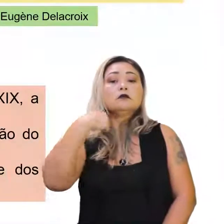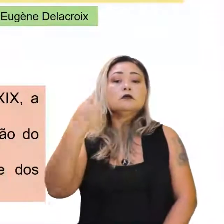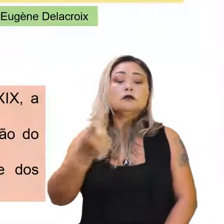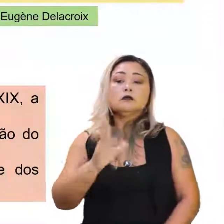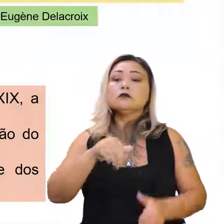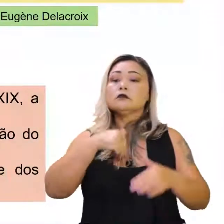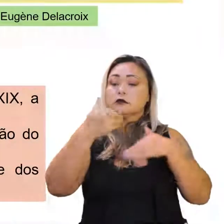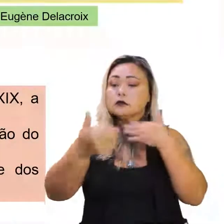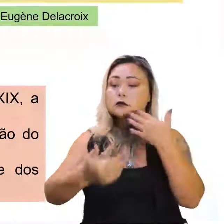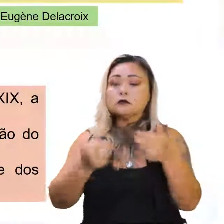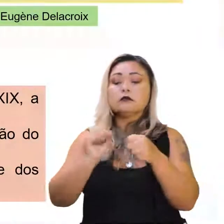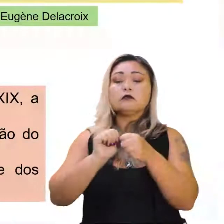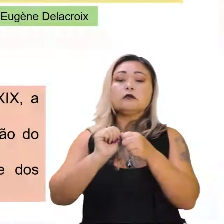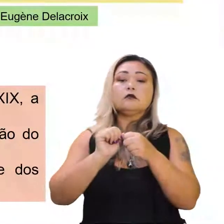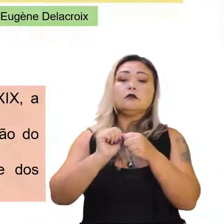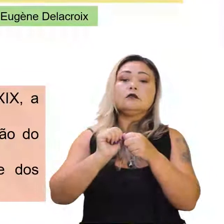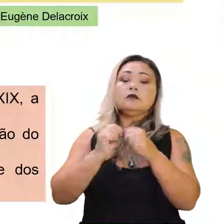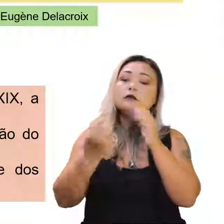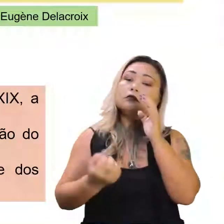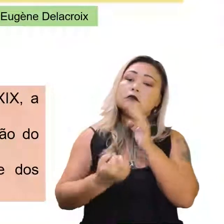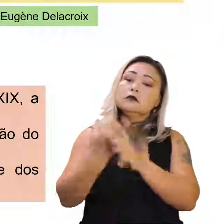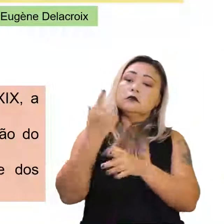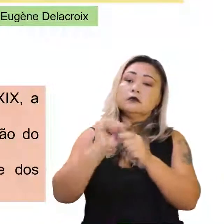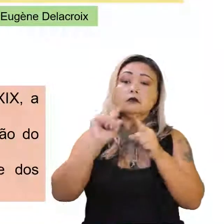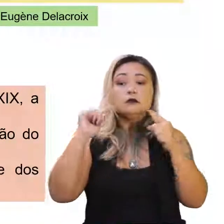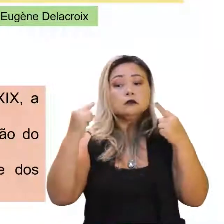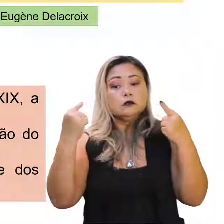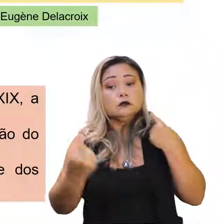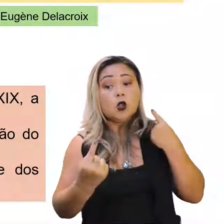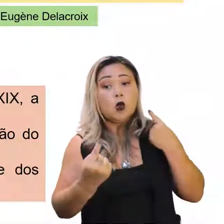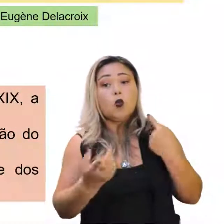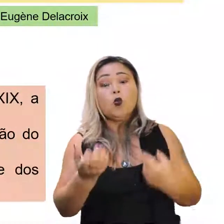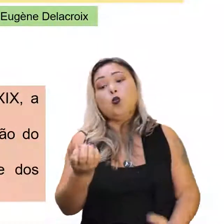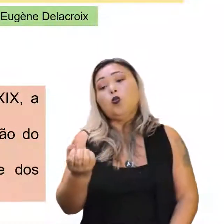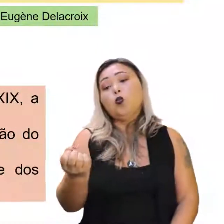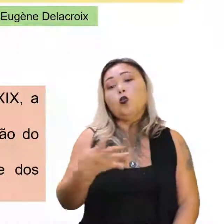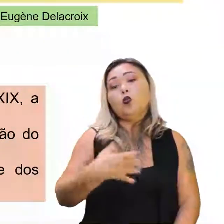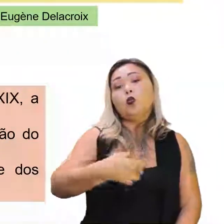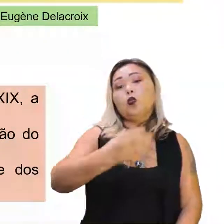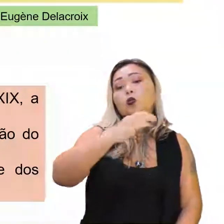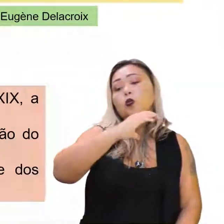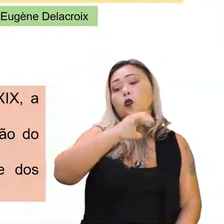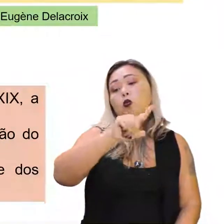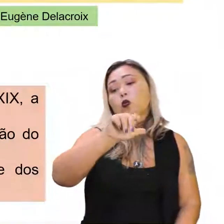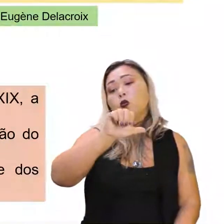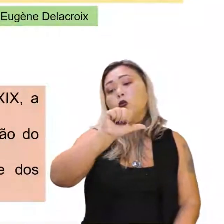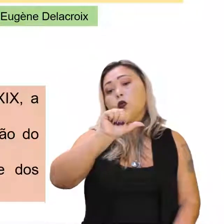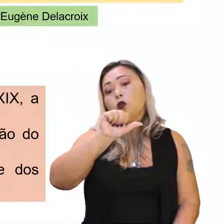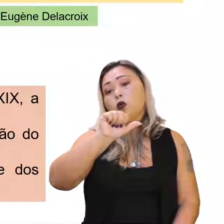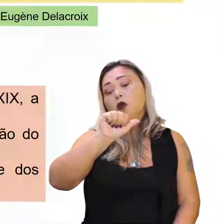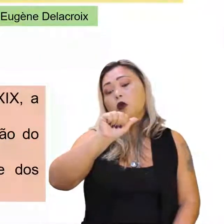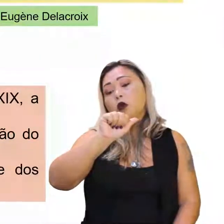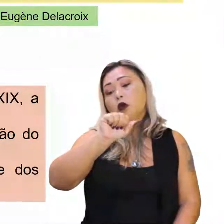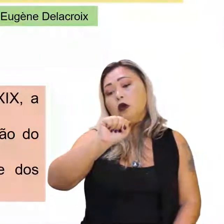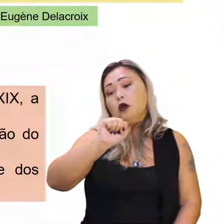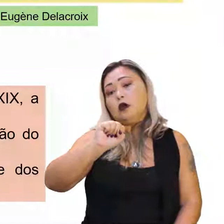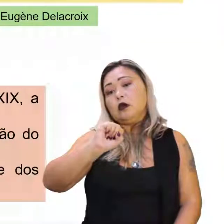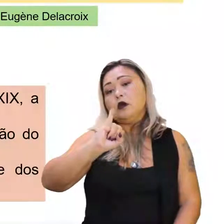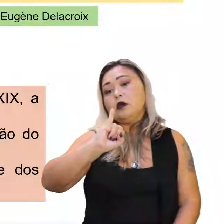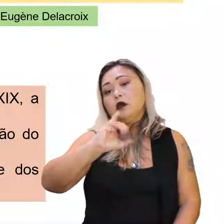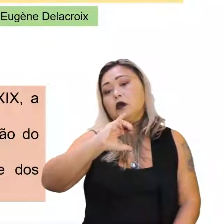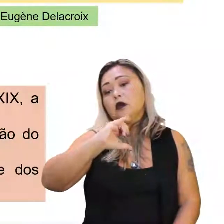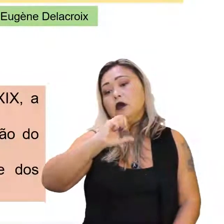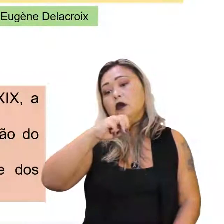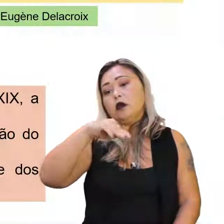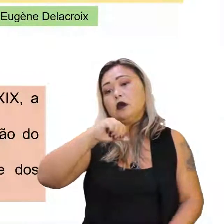tendência artística, né? Surge, então, a reação ao neoclassicismo do século XVIII. Também, eles tinham